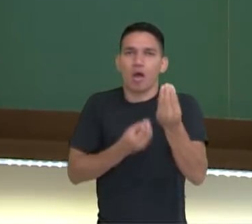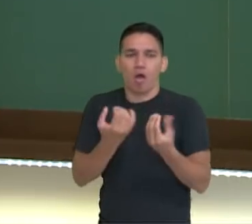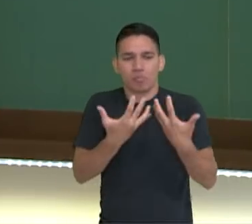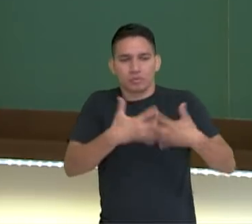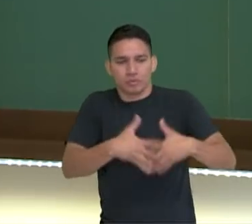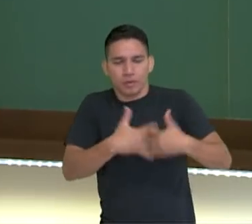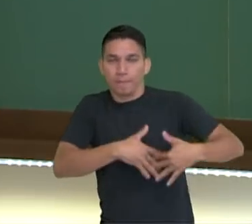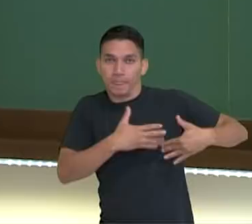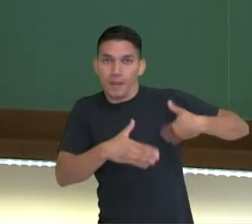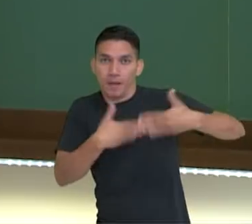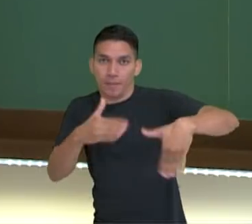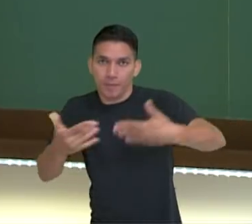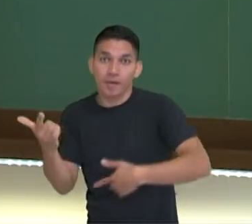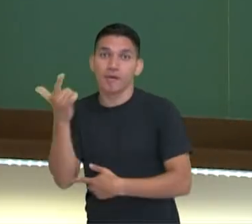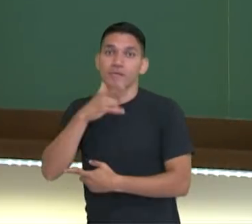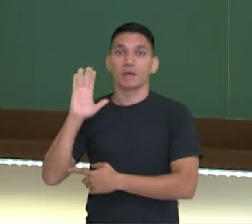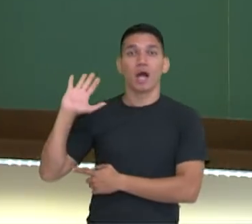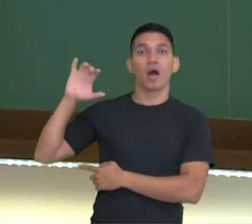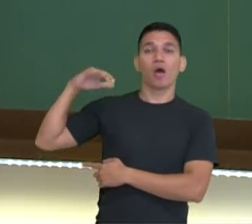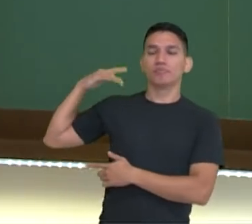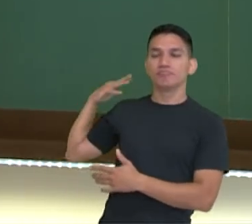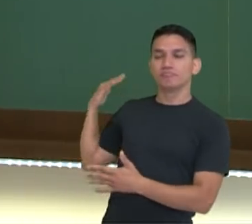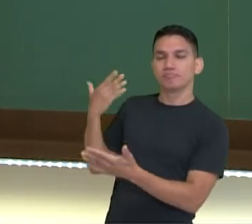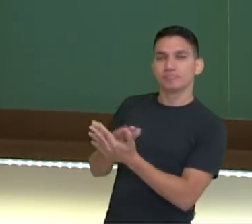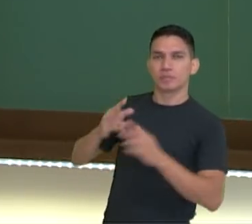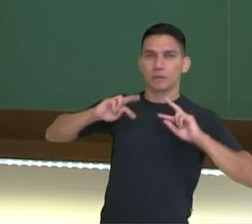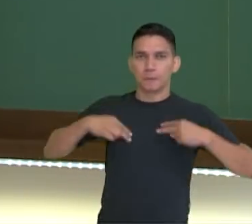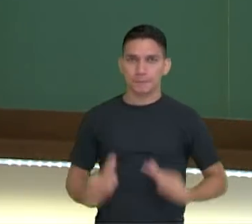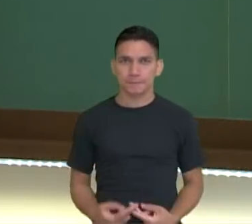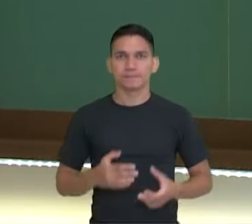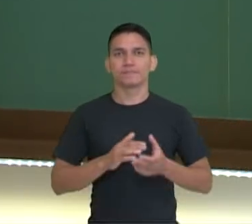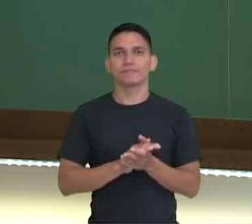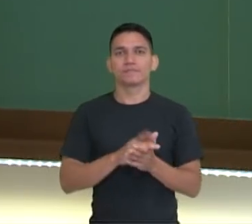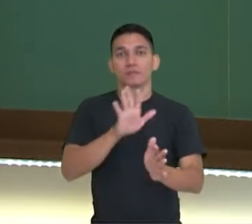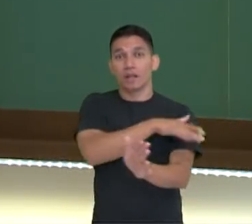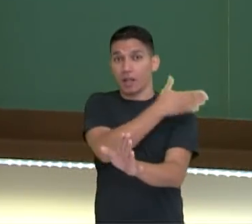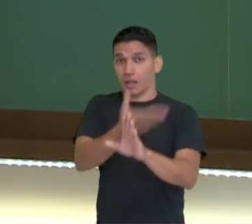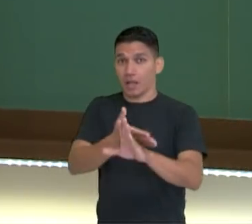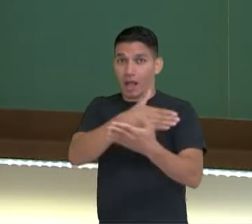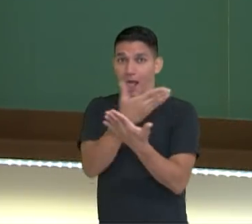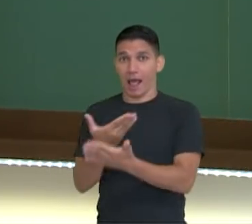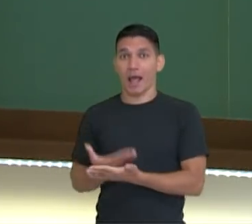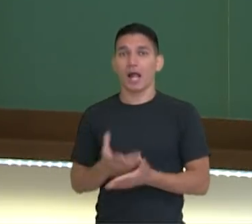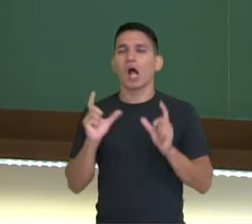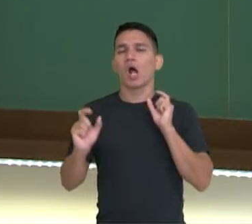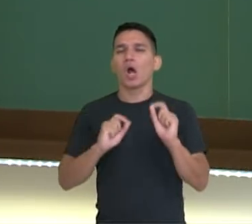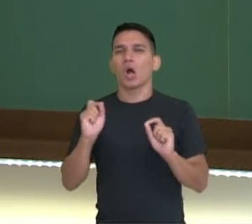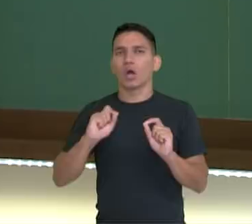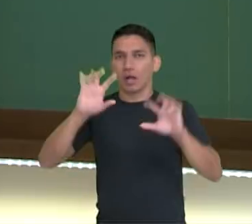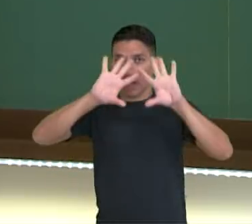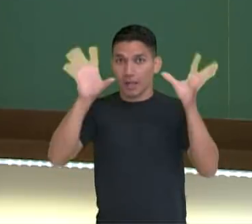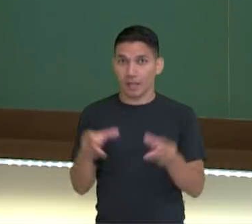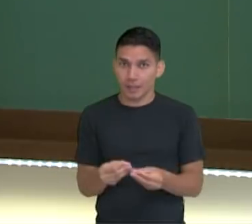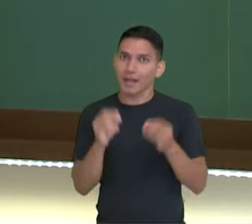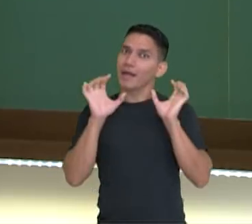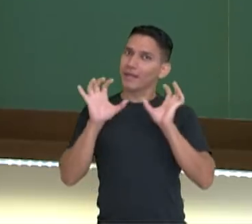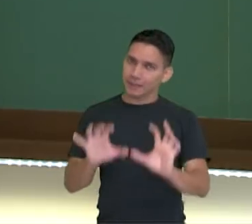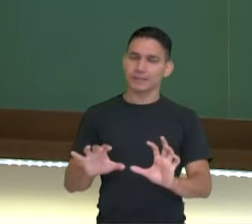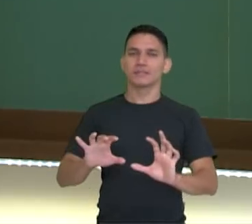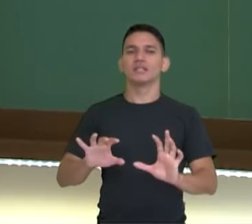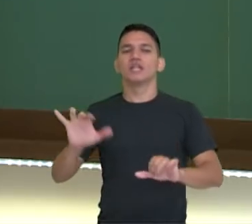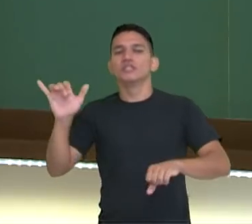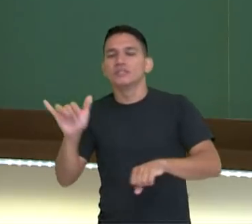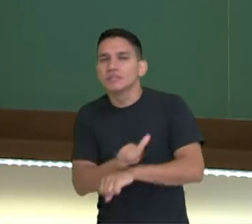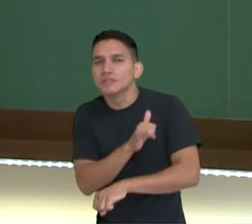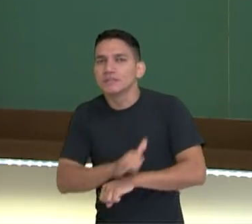processo aconteceu ao longo da história da humanidade. Então, nesta aula a gente viu justamente isso. Instrumentos